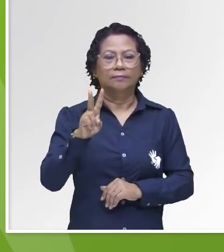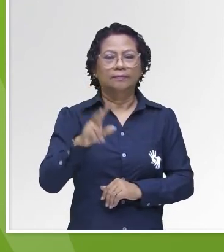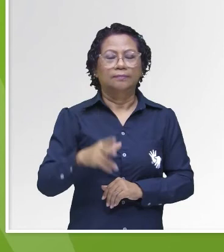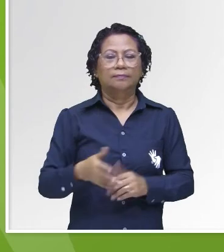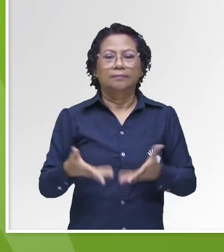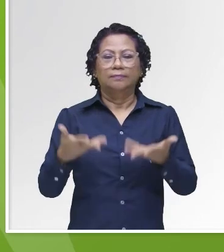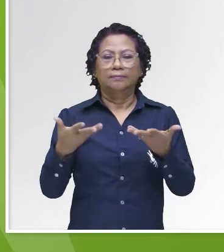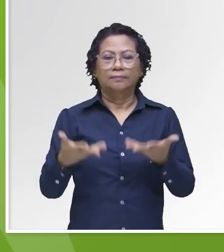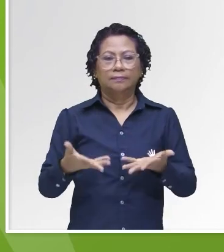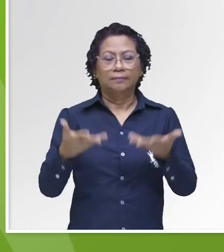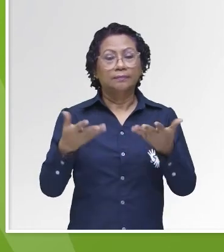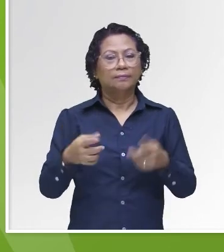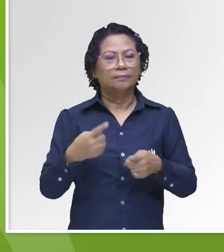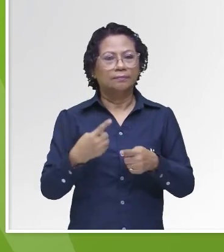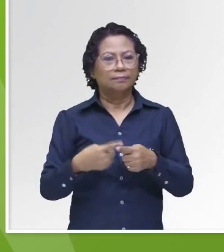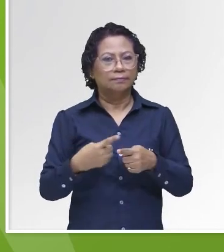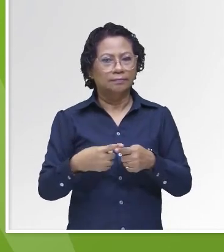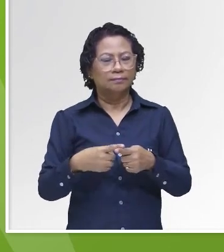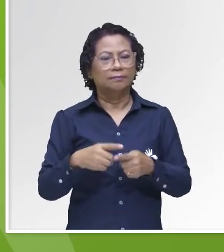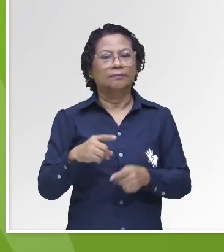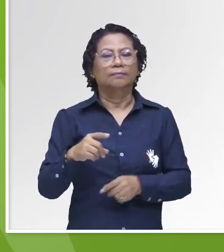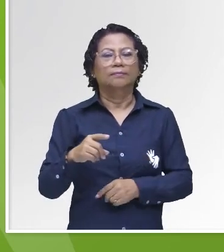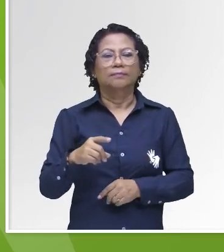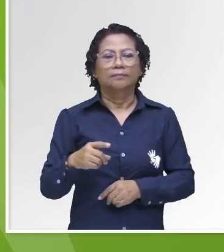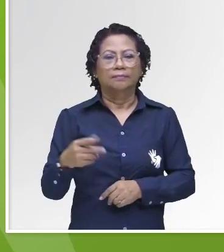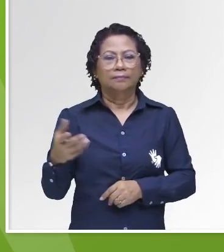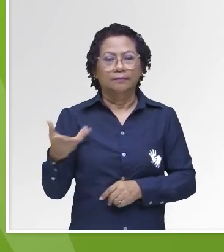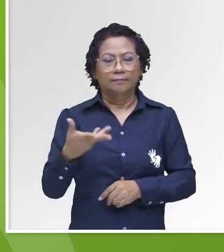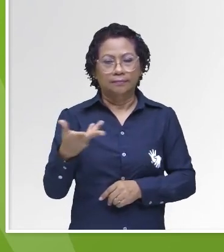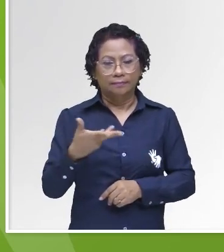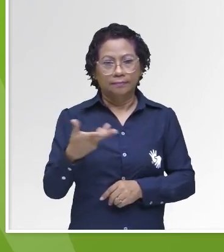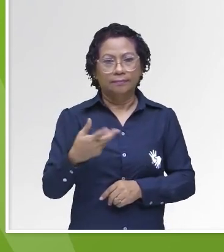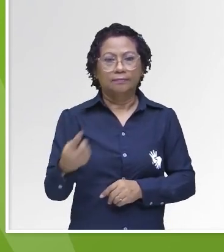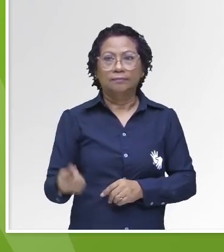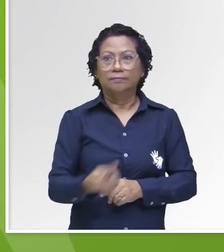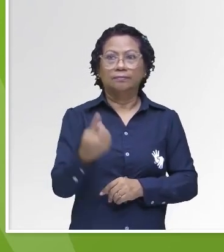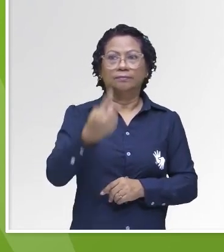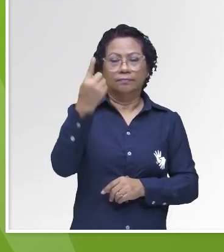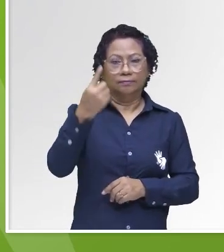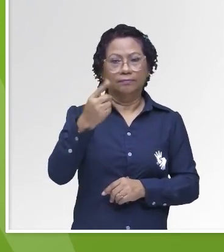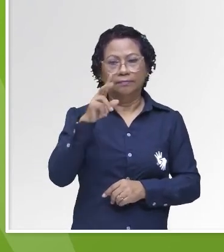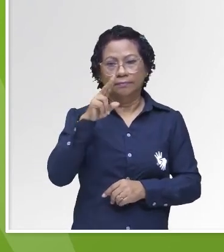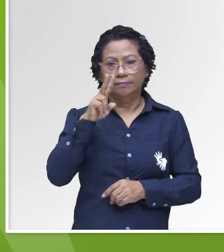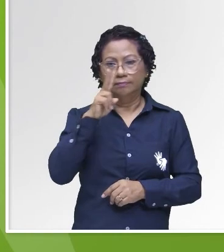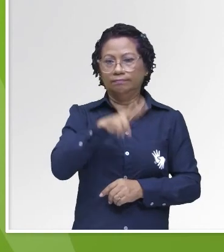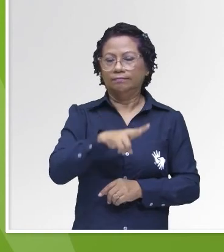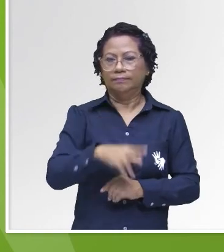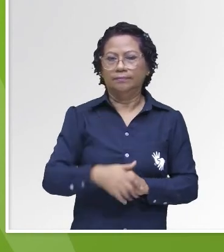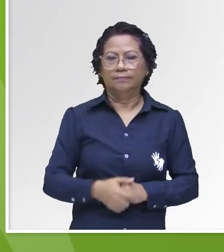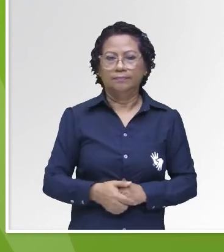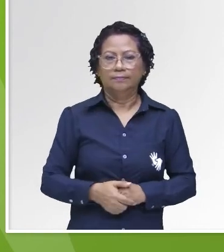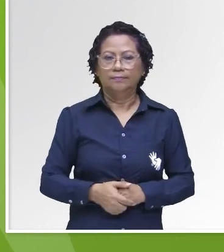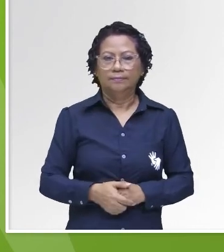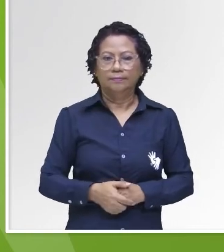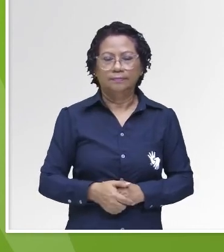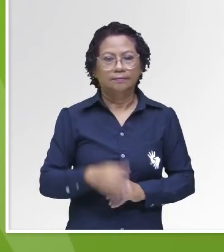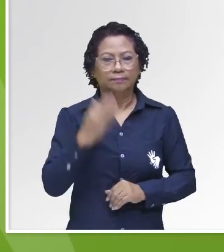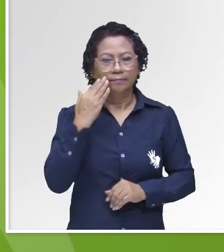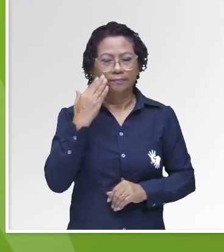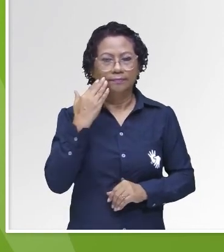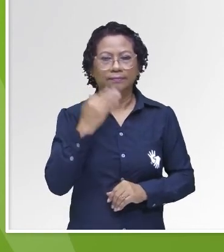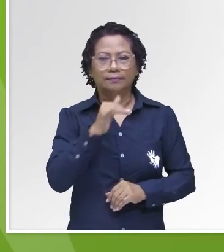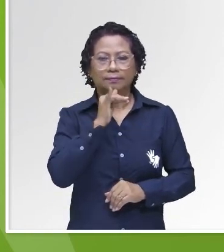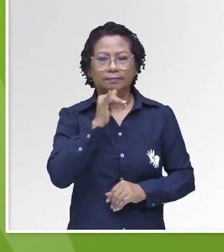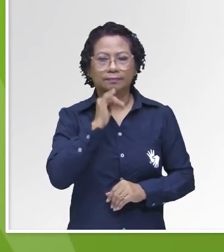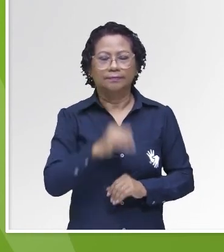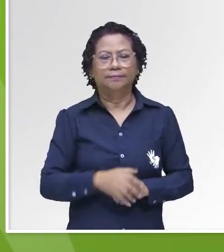de descida. Por quê? Porque a velocidade aumenta. Bom, aqui nós temos a mesma coisa, olha. Vou simular aqui para vocês, olha.